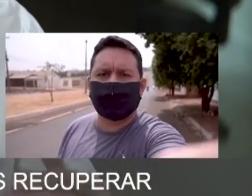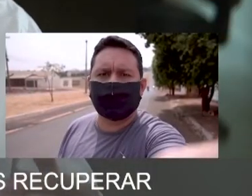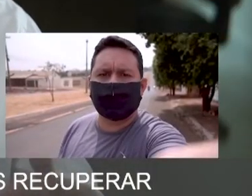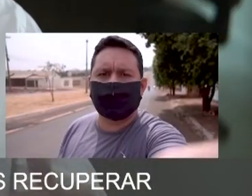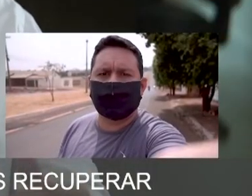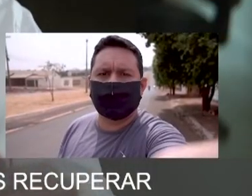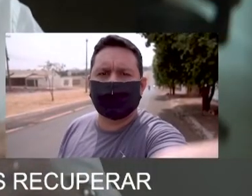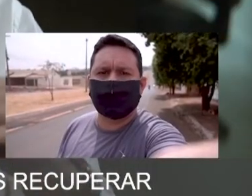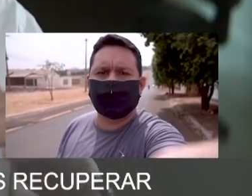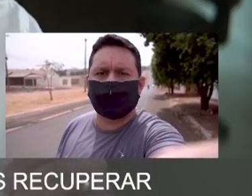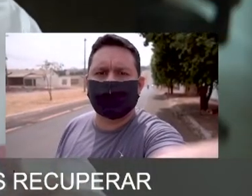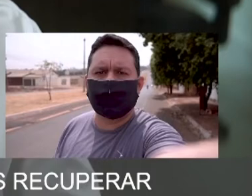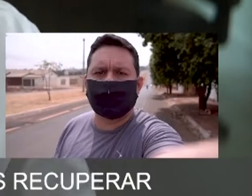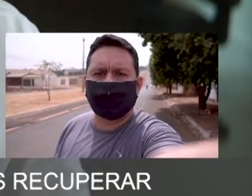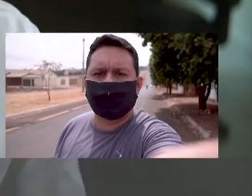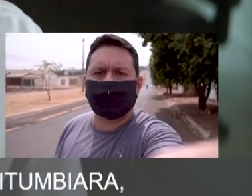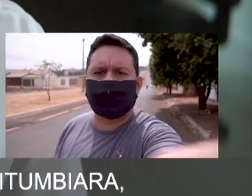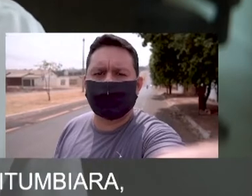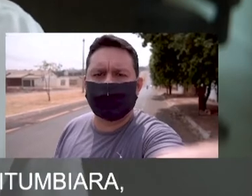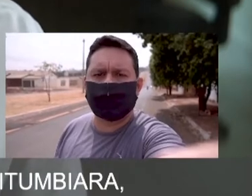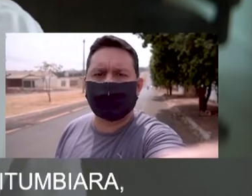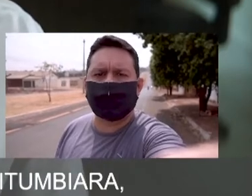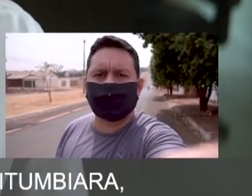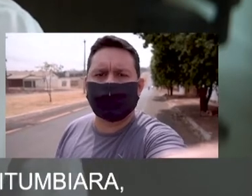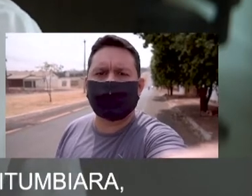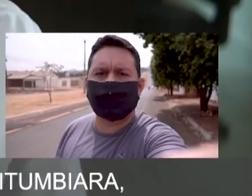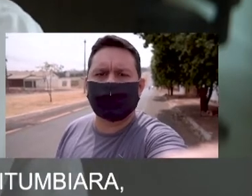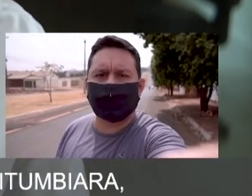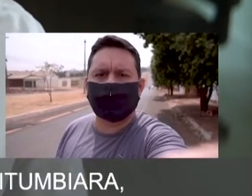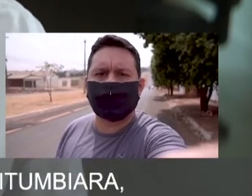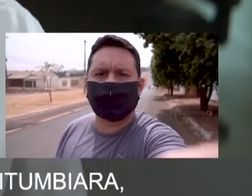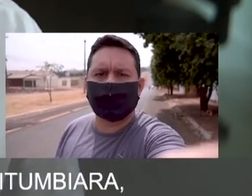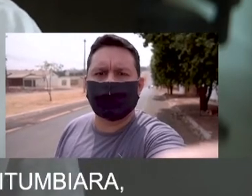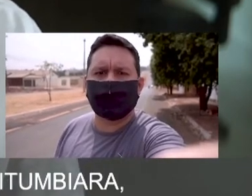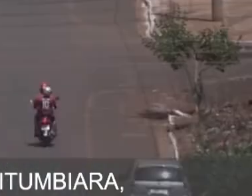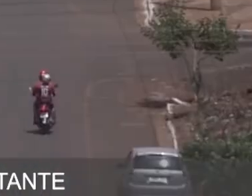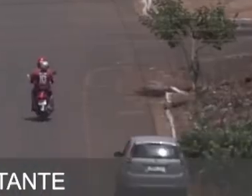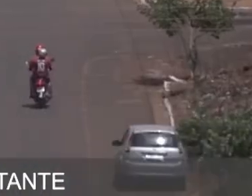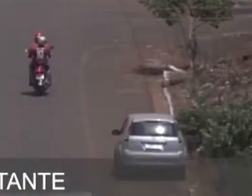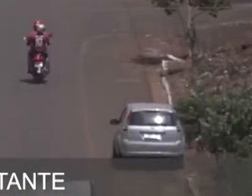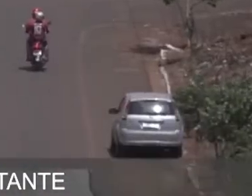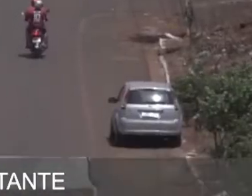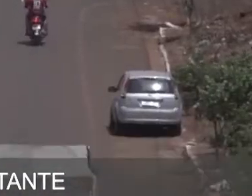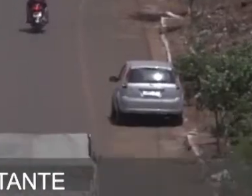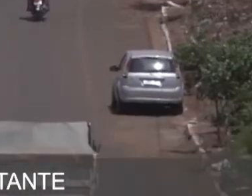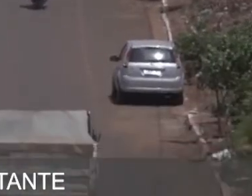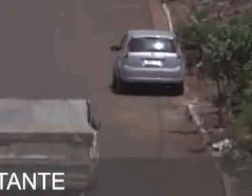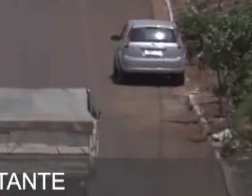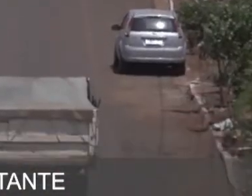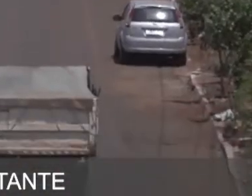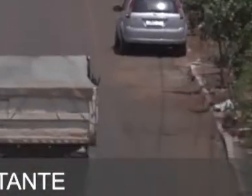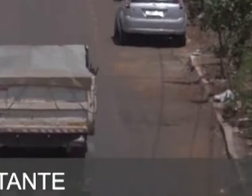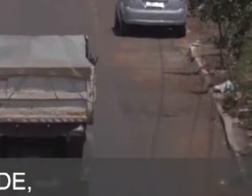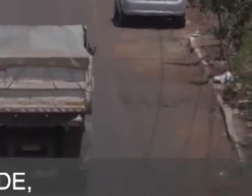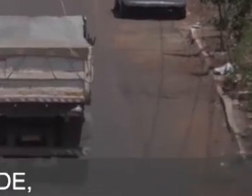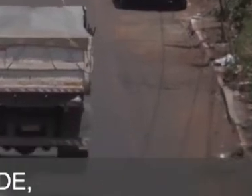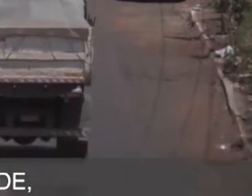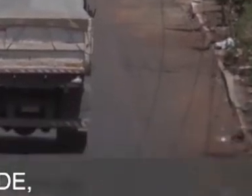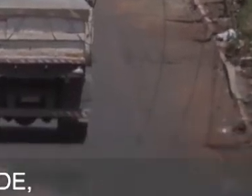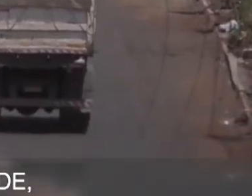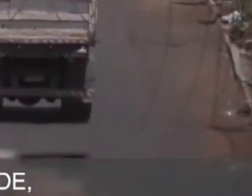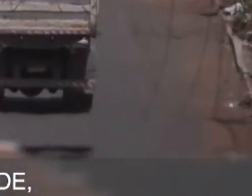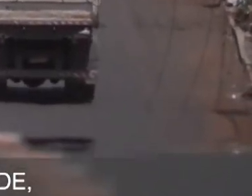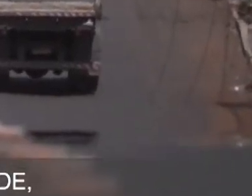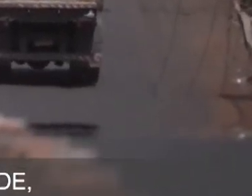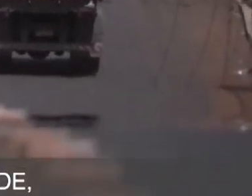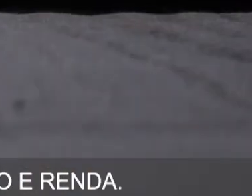próxima gestão, nós pretendemos recuperar toda a malha asfáltica da cidade de Itumbiara, entendendo o quanto é